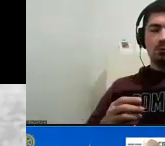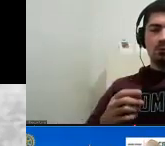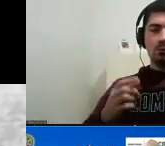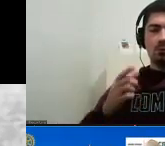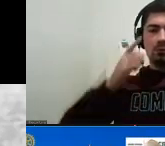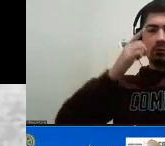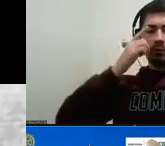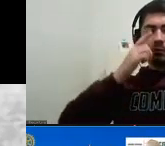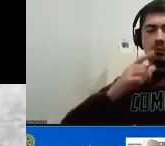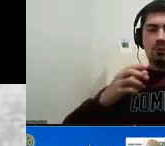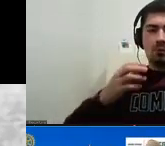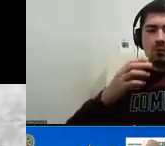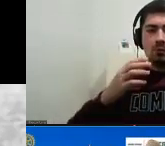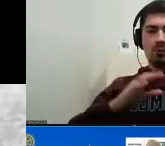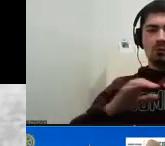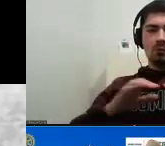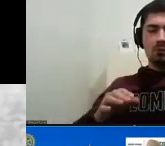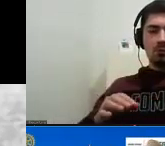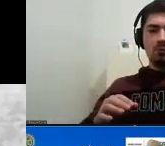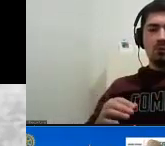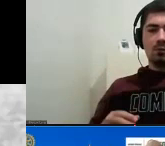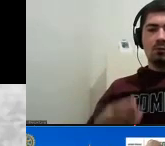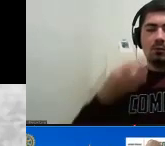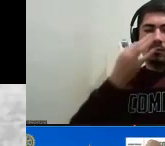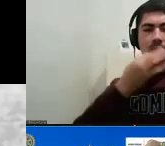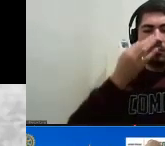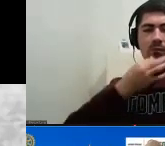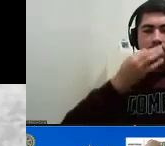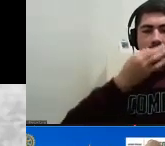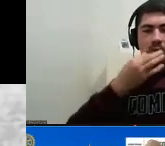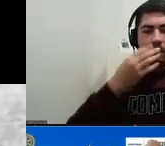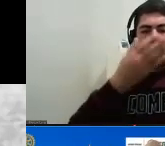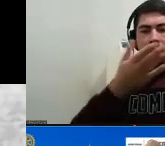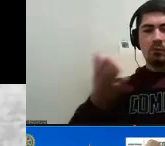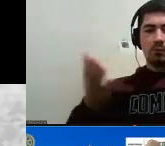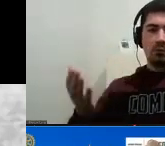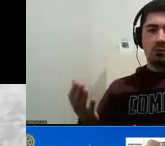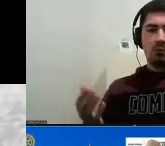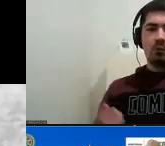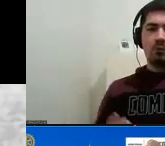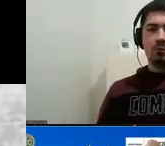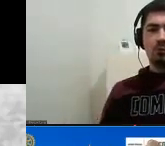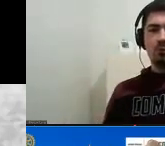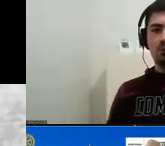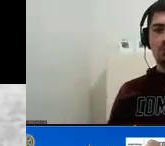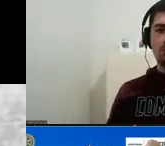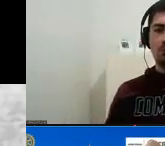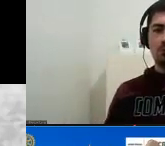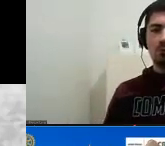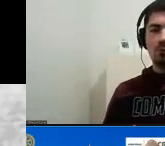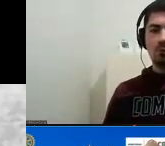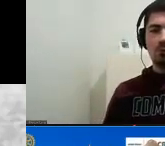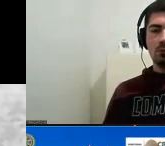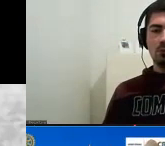dessa. Eu falava isso para todos. E, se sabe, lidar